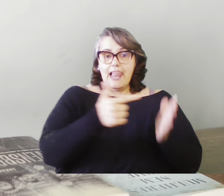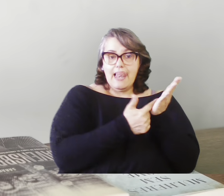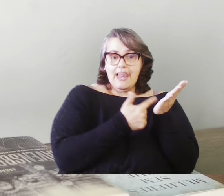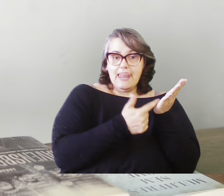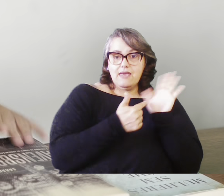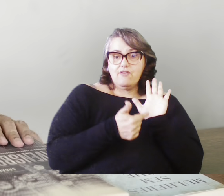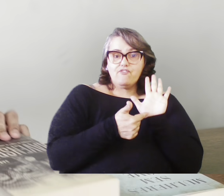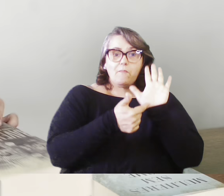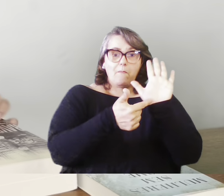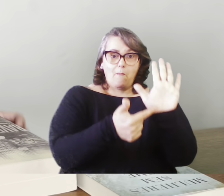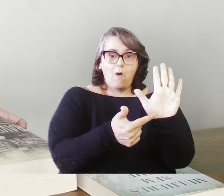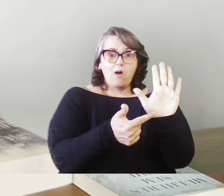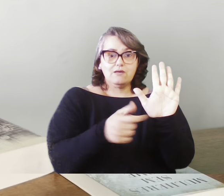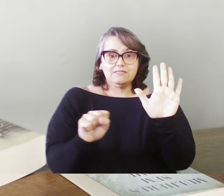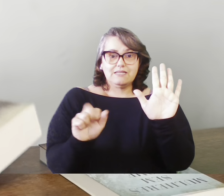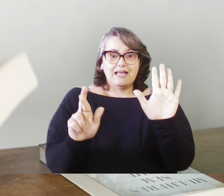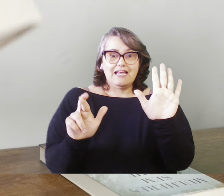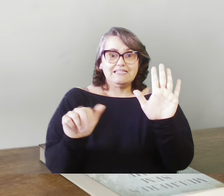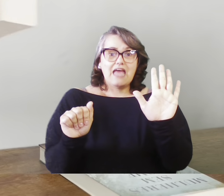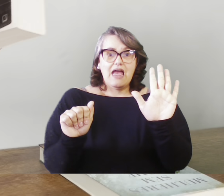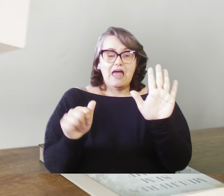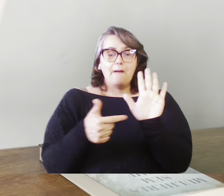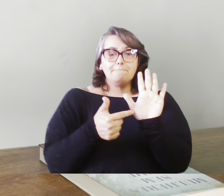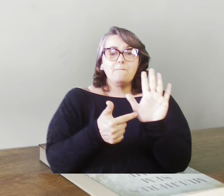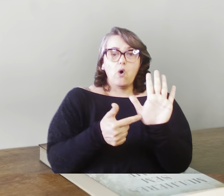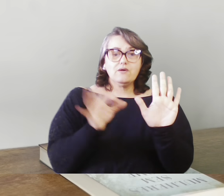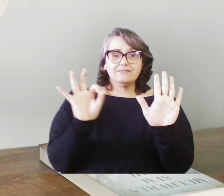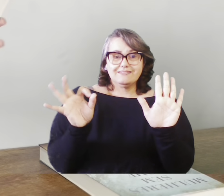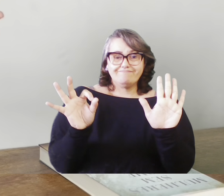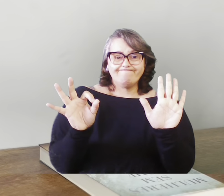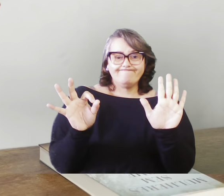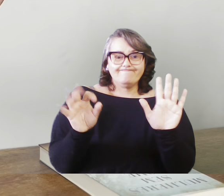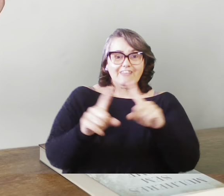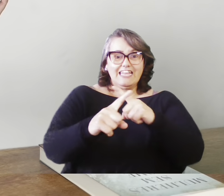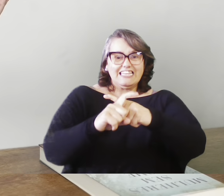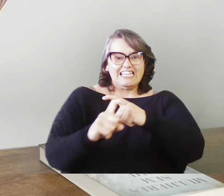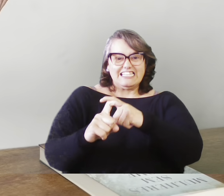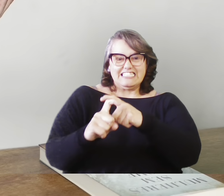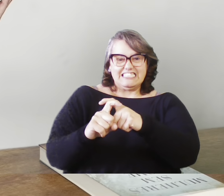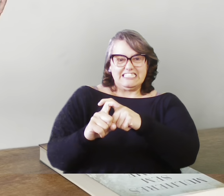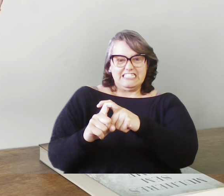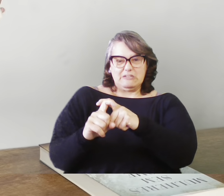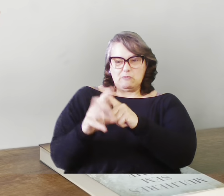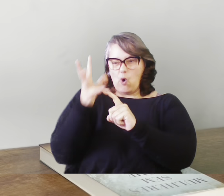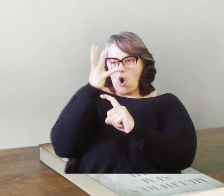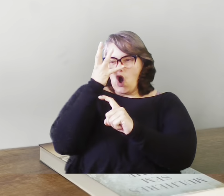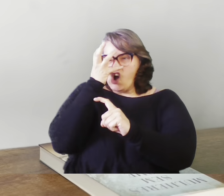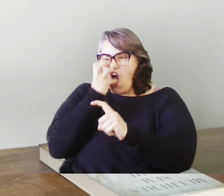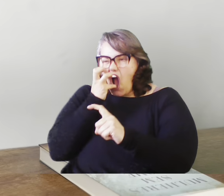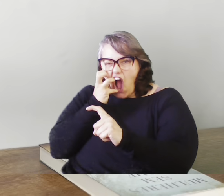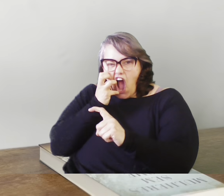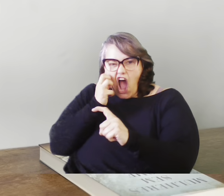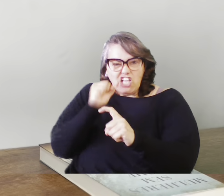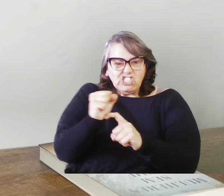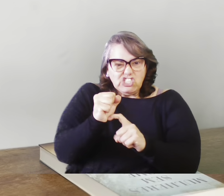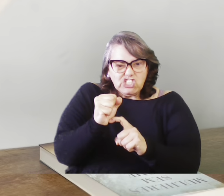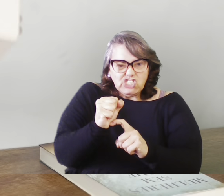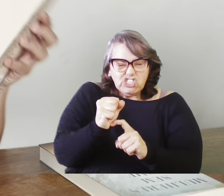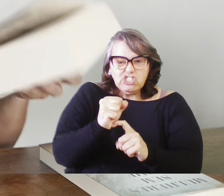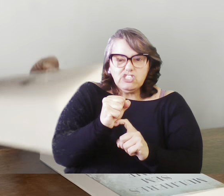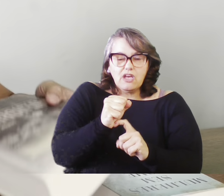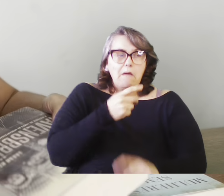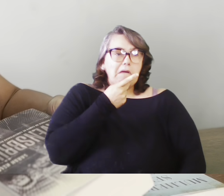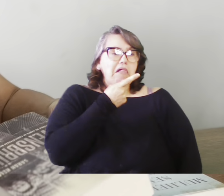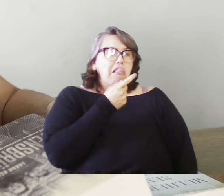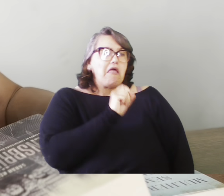possível. Esse livro aqui, da Sarah Uelmen, é o livro que mostra exatamente o nazismo na sua face mais cruel.